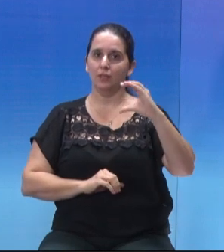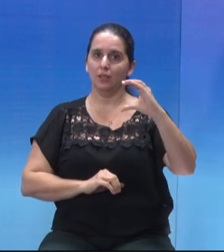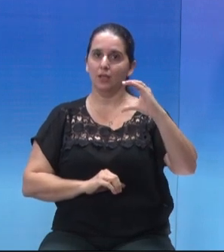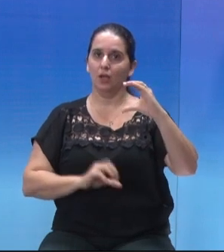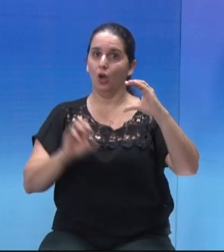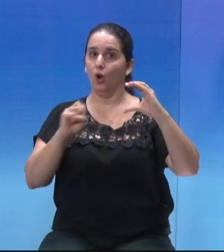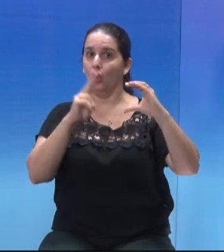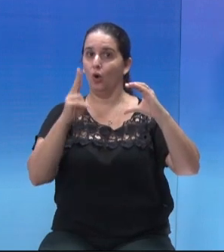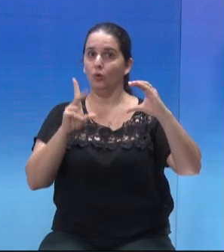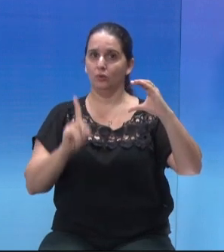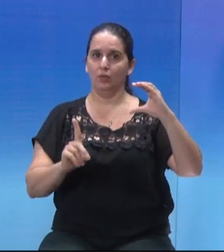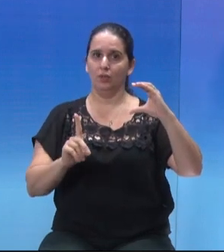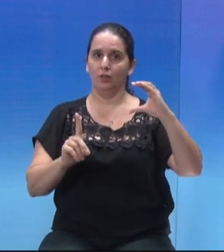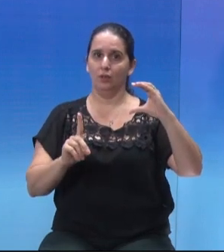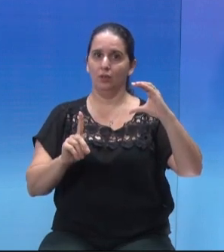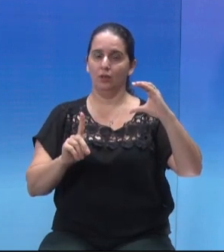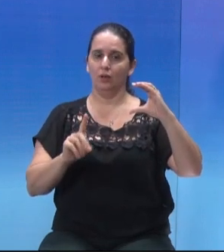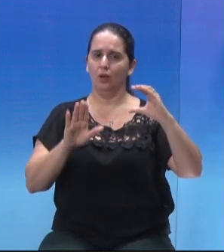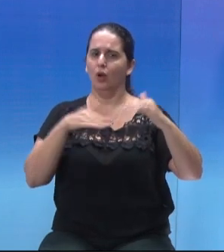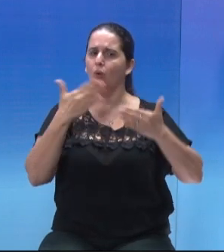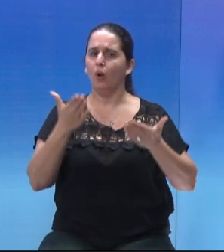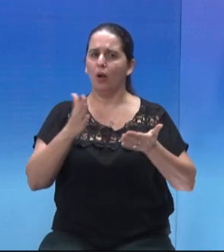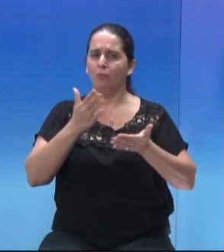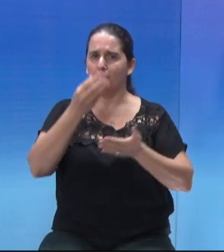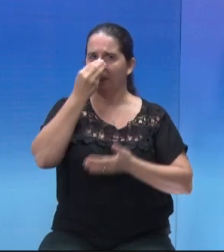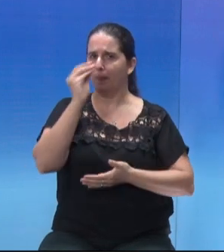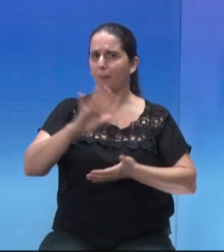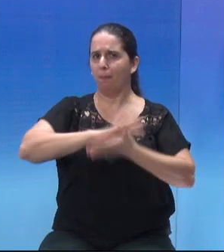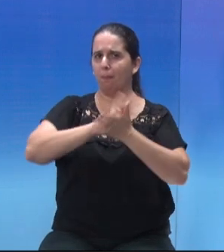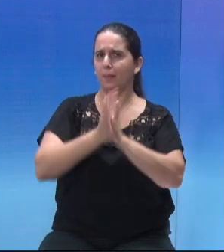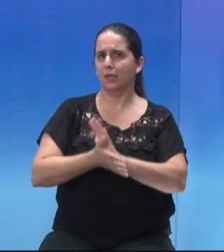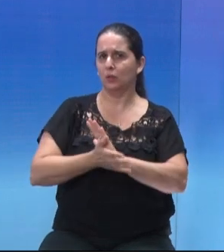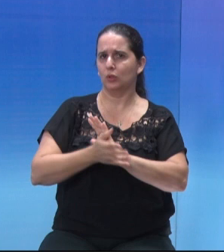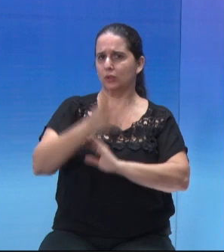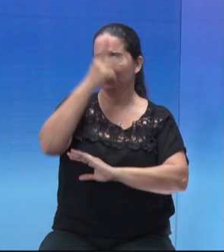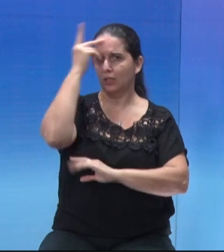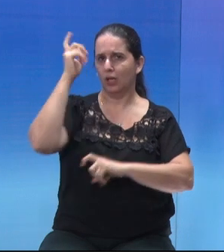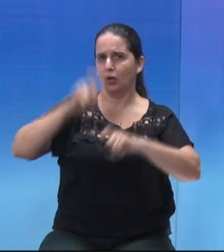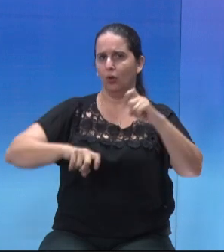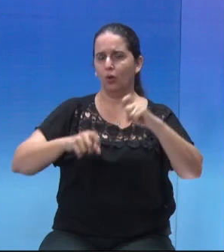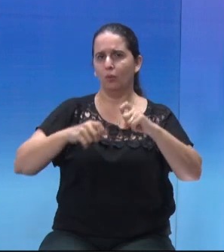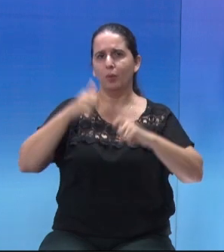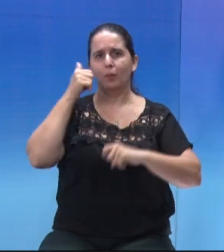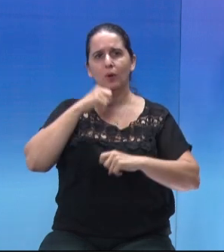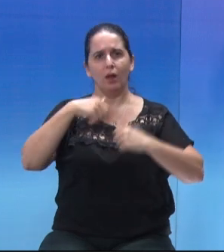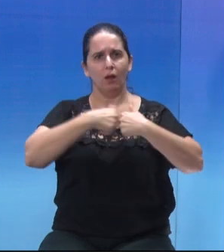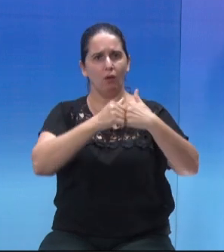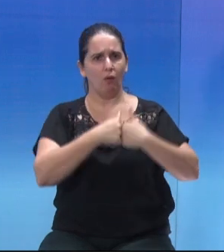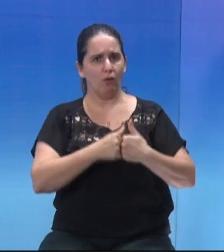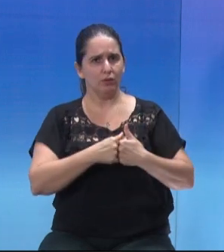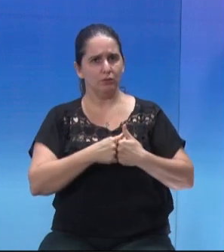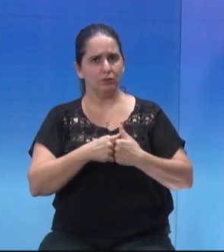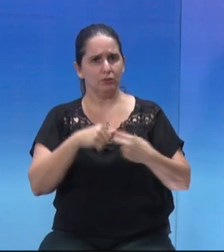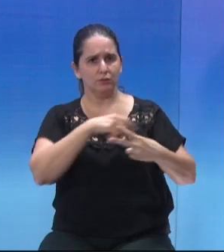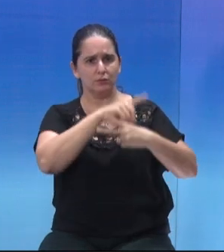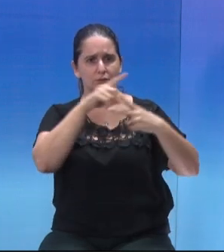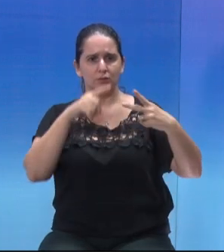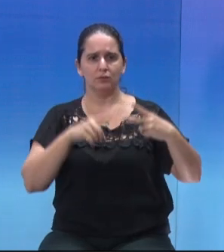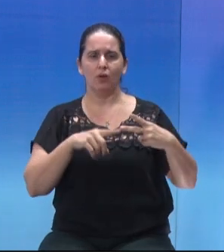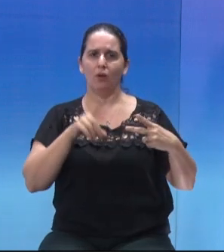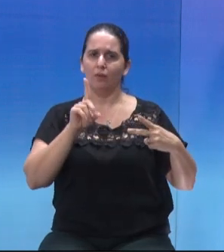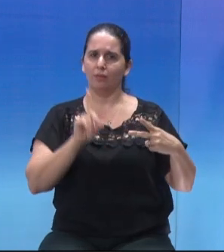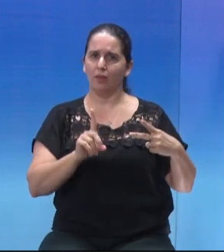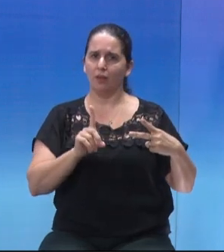de dado. Preconceito de gênero no transporte coletivo? Ou deflagração do movimento por igualdade